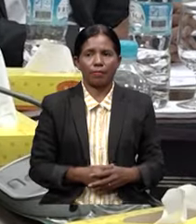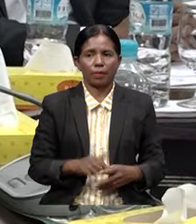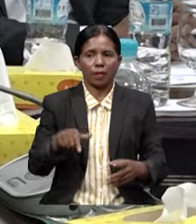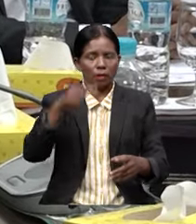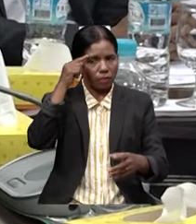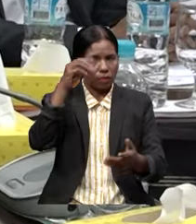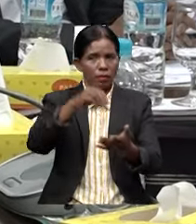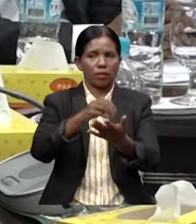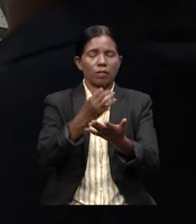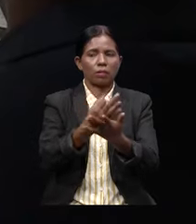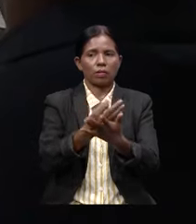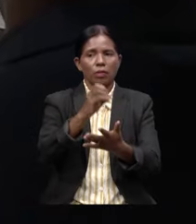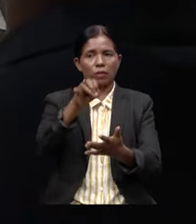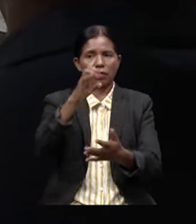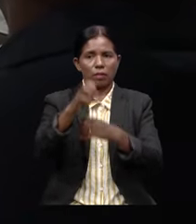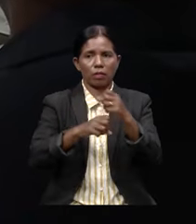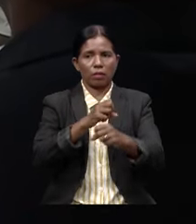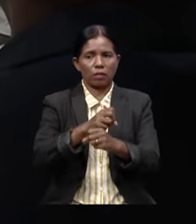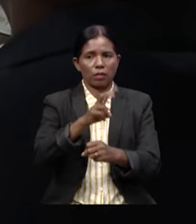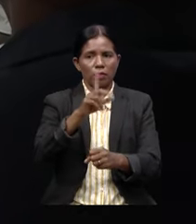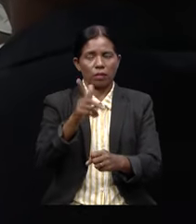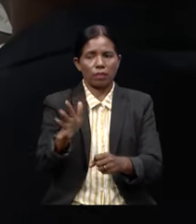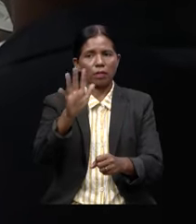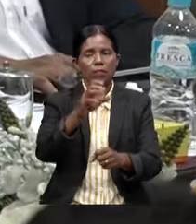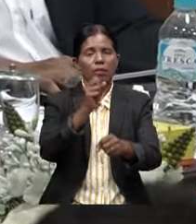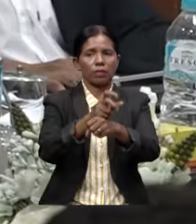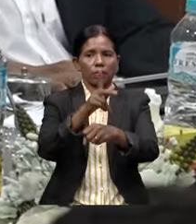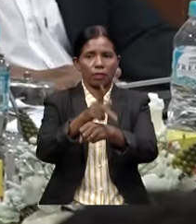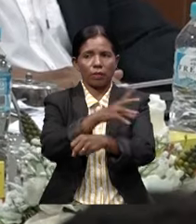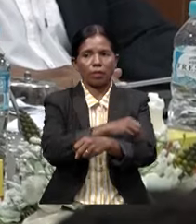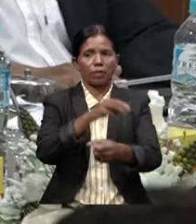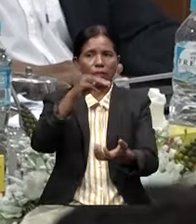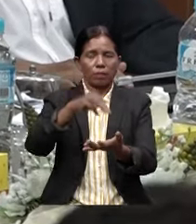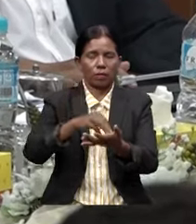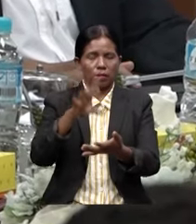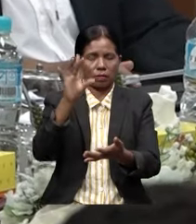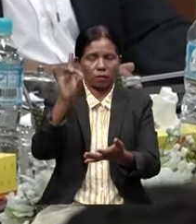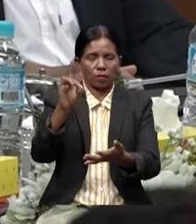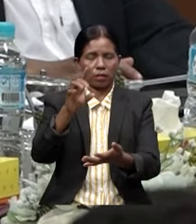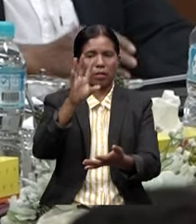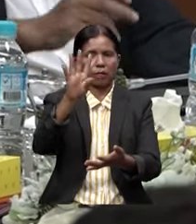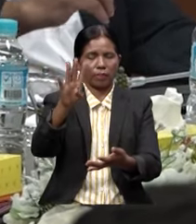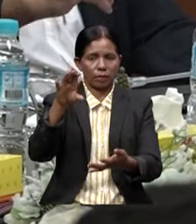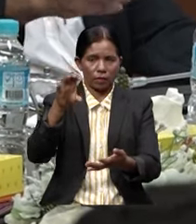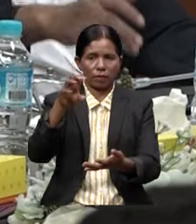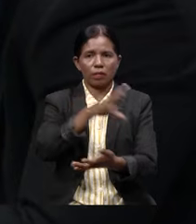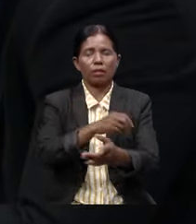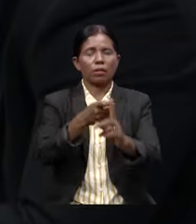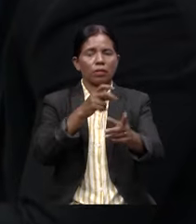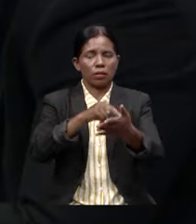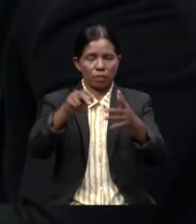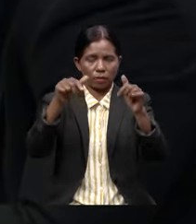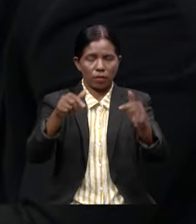governo propõe no Orçamento Geral do Estado, tinha Rio Rural de Lima, Bacefope, o montante milhão ualo atos ratresin, o si número